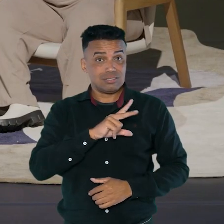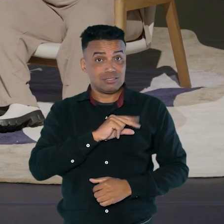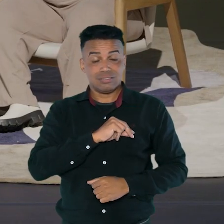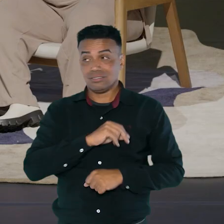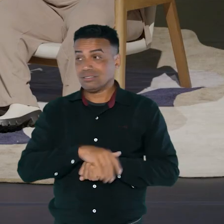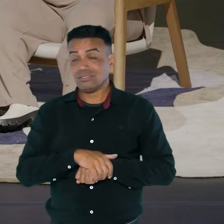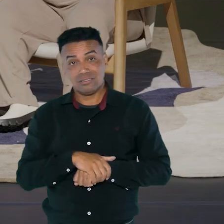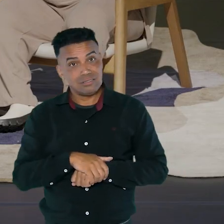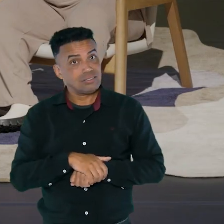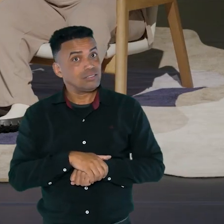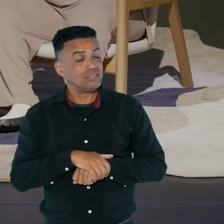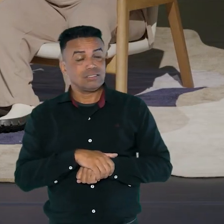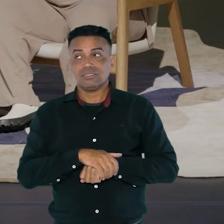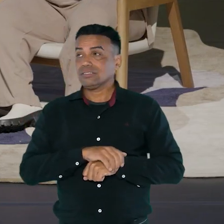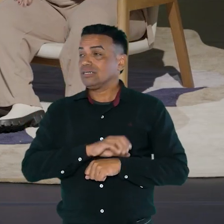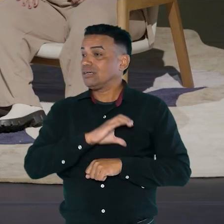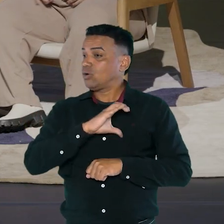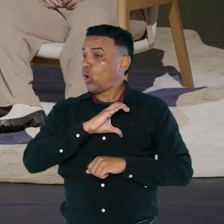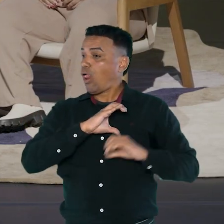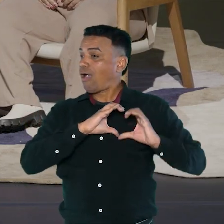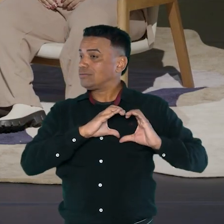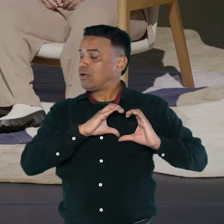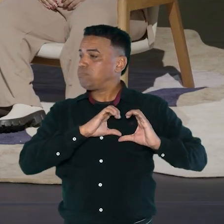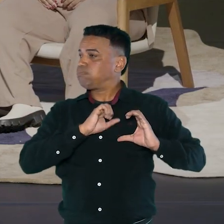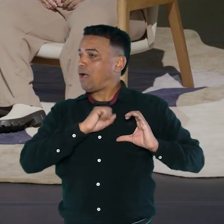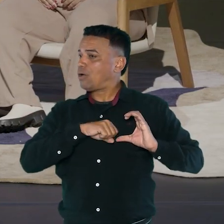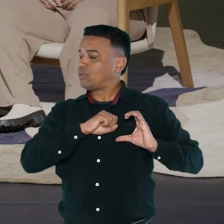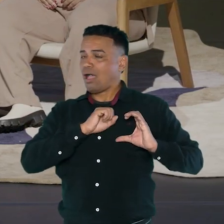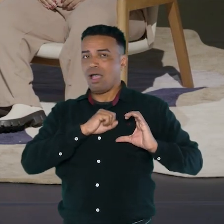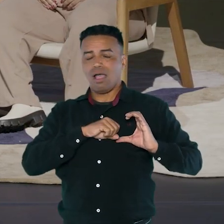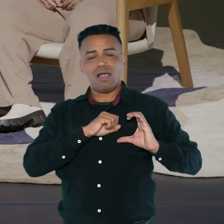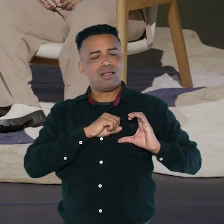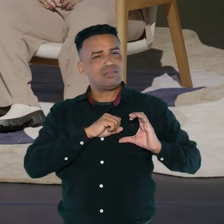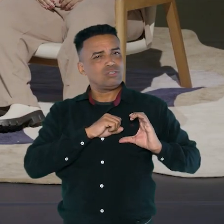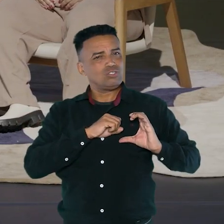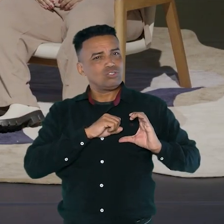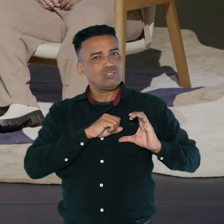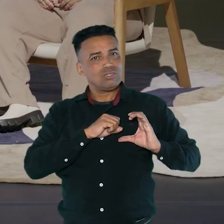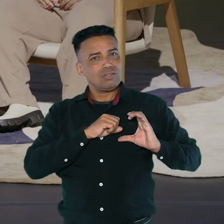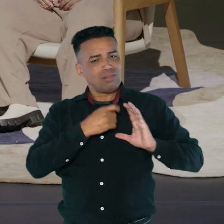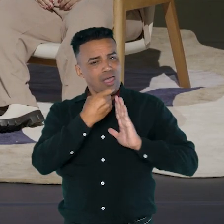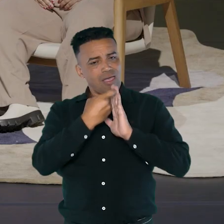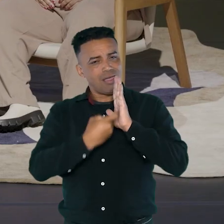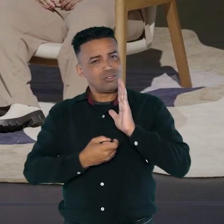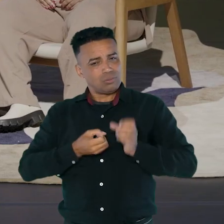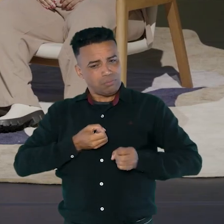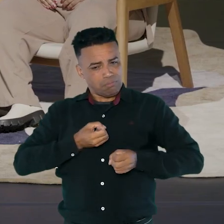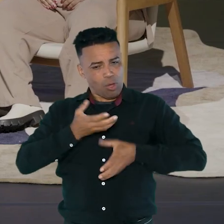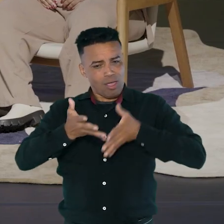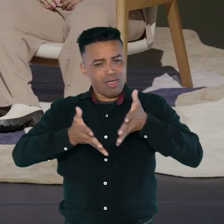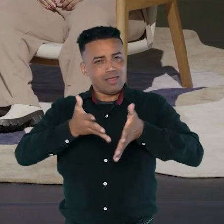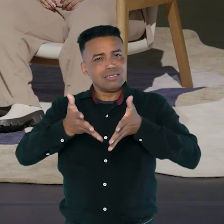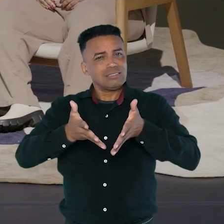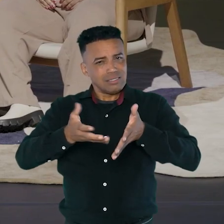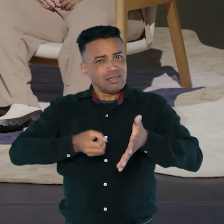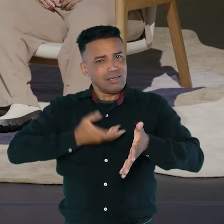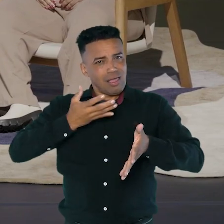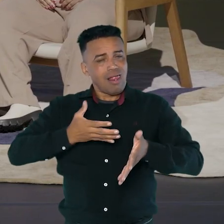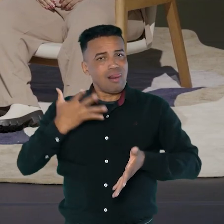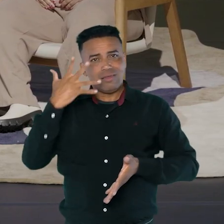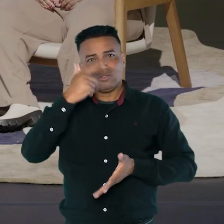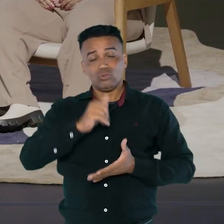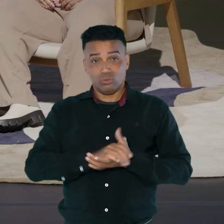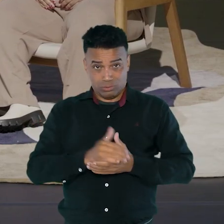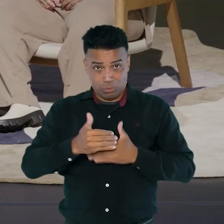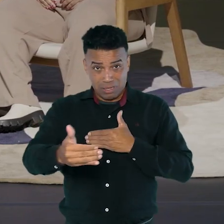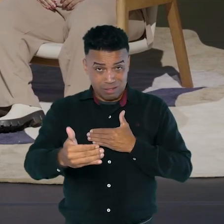Nossa, você começou com uns que mais maltrataram meu coração já. Meu Deus, é lindo demais. Bom, vocês querem começar